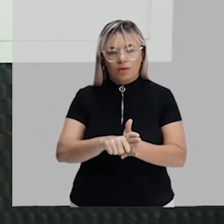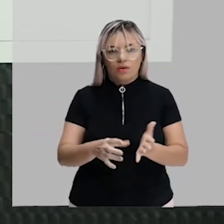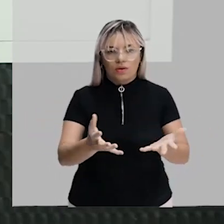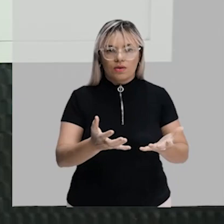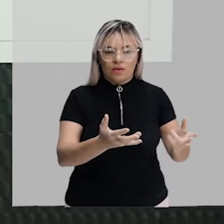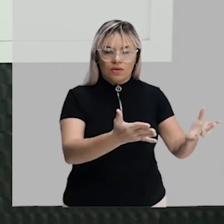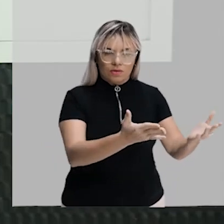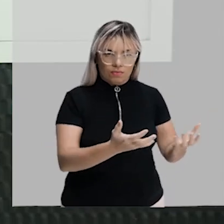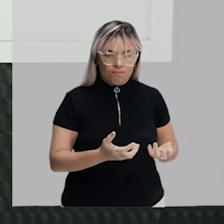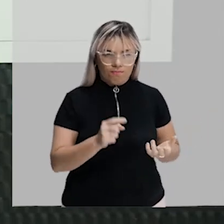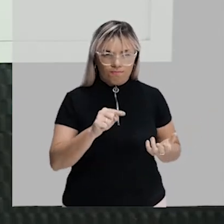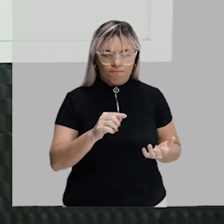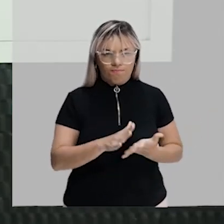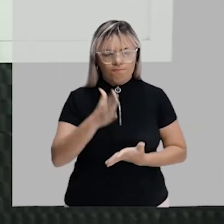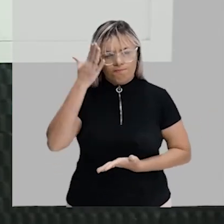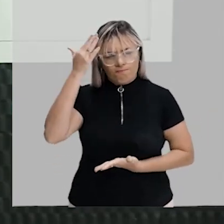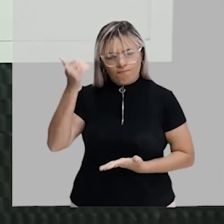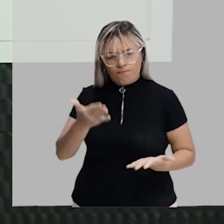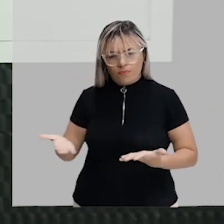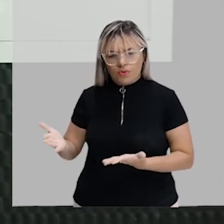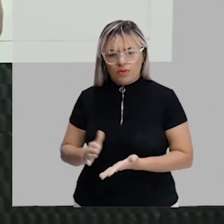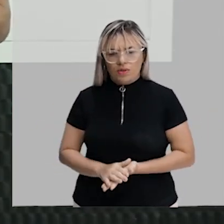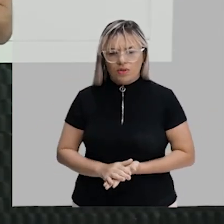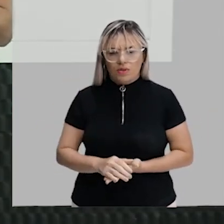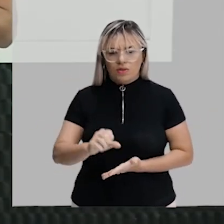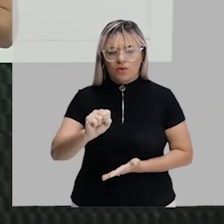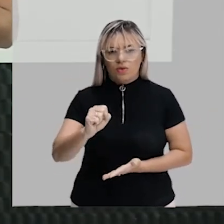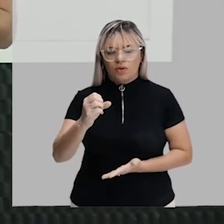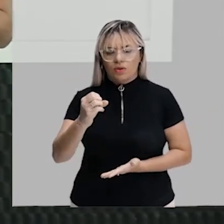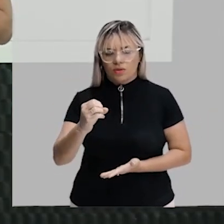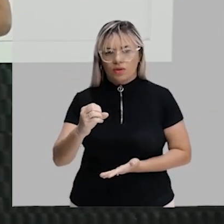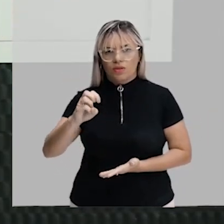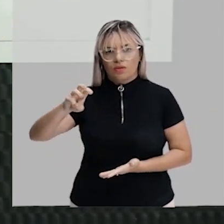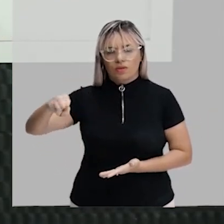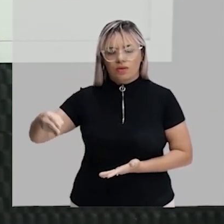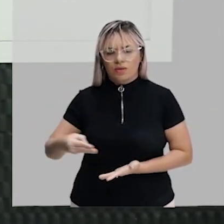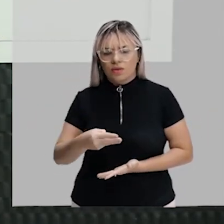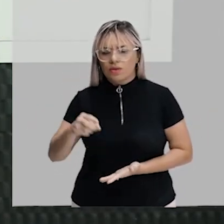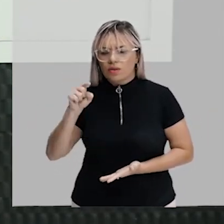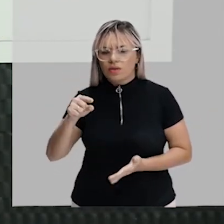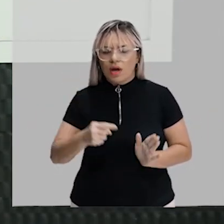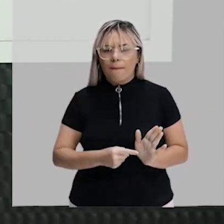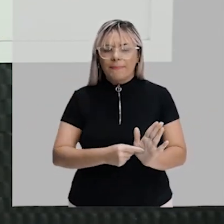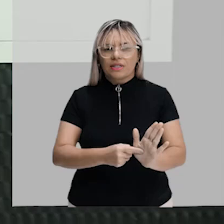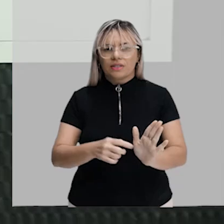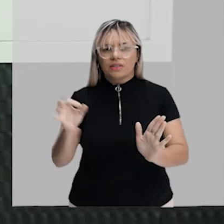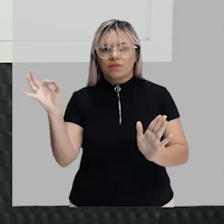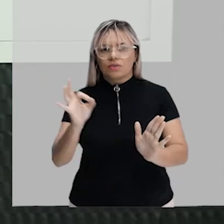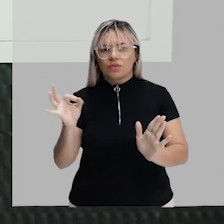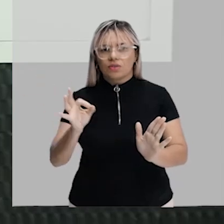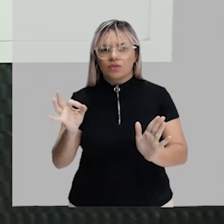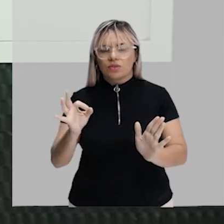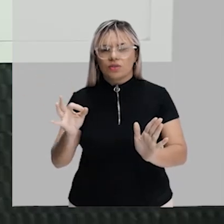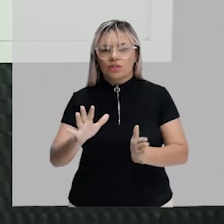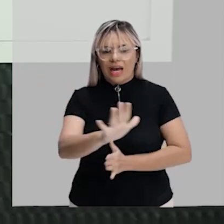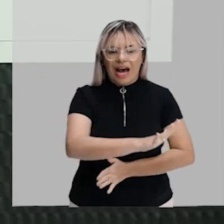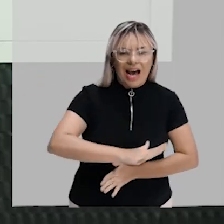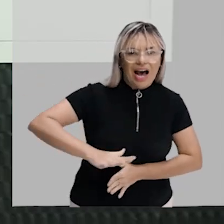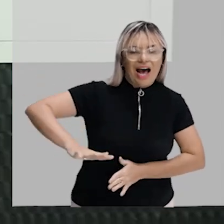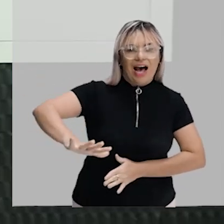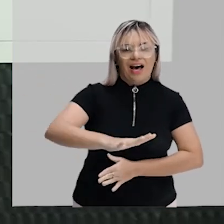é quanto esses 80 milhões representam em termos percentuais. Ou seja, quanto 80